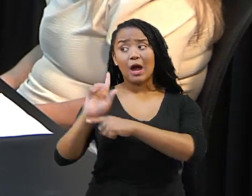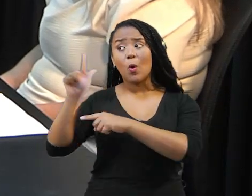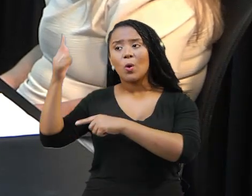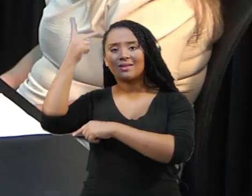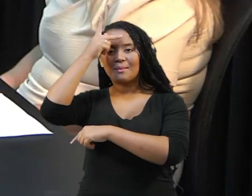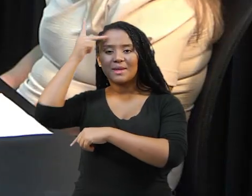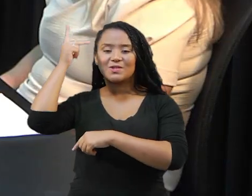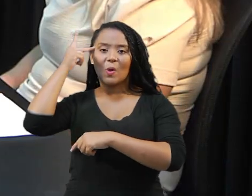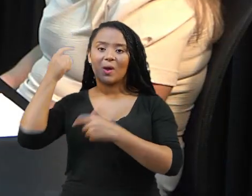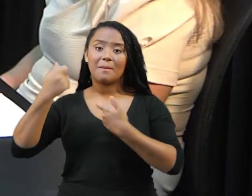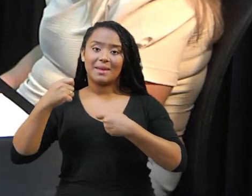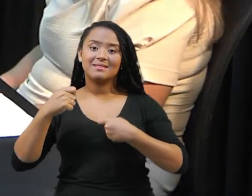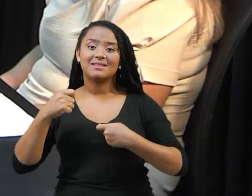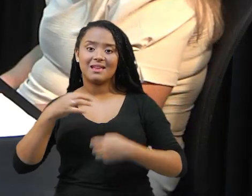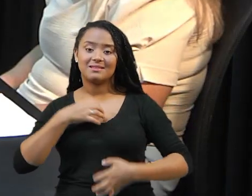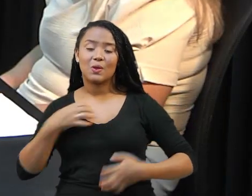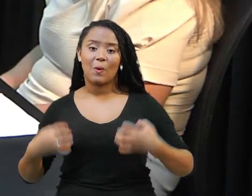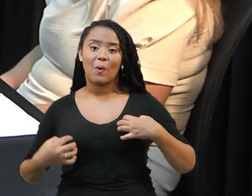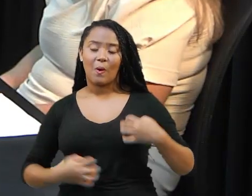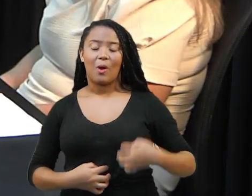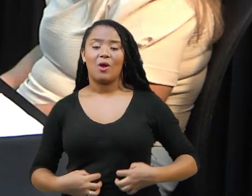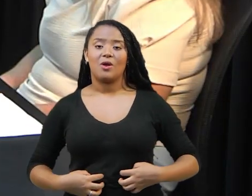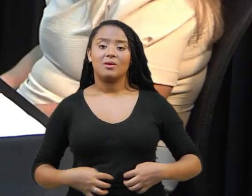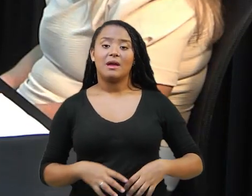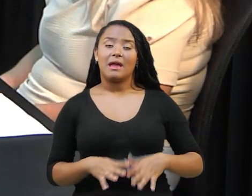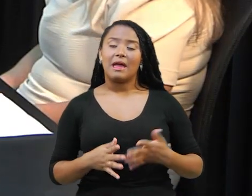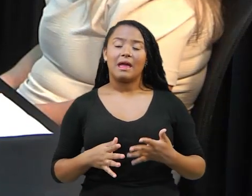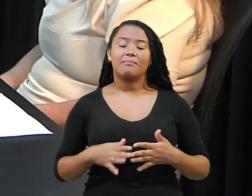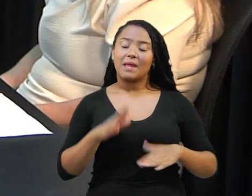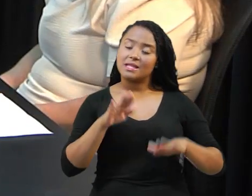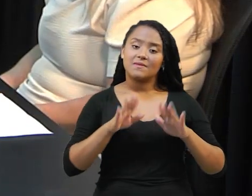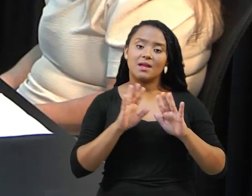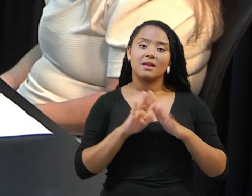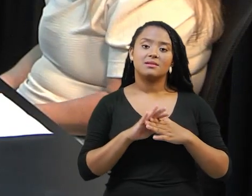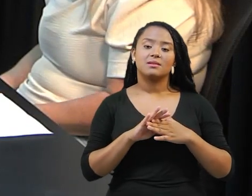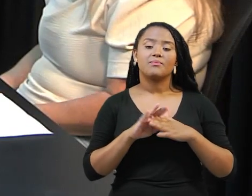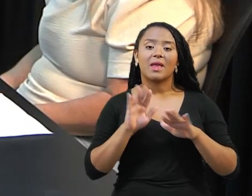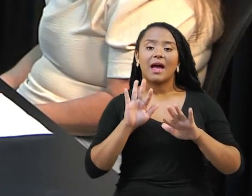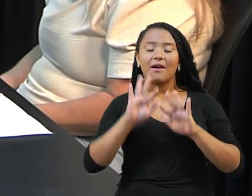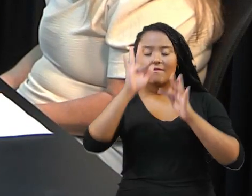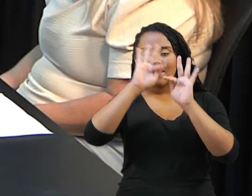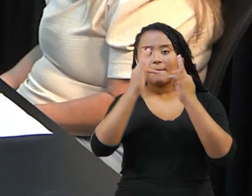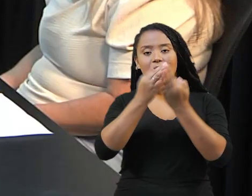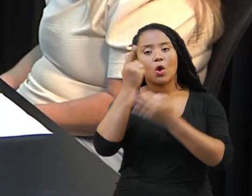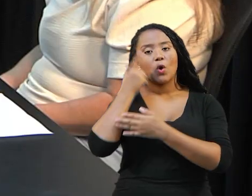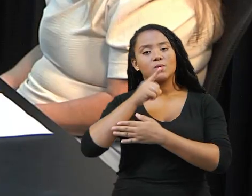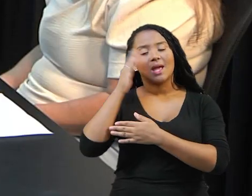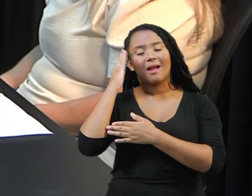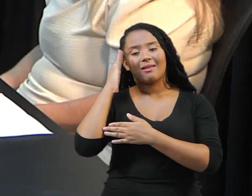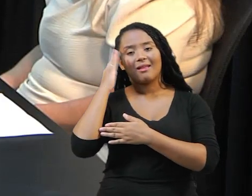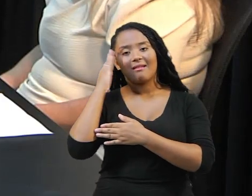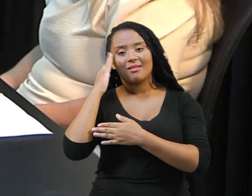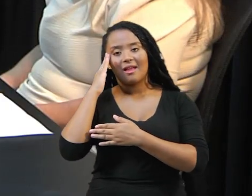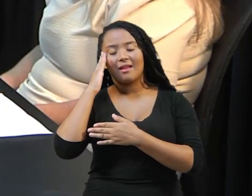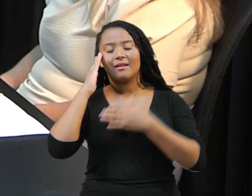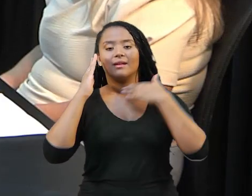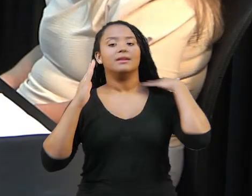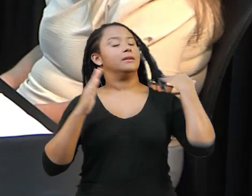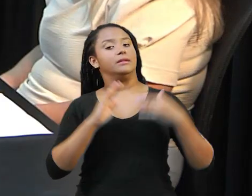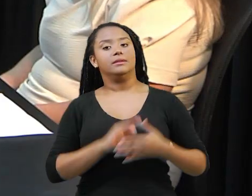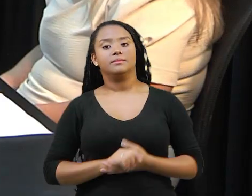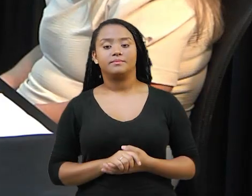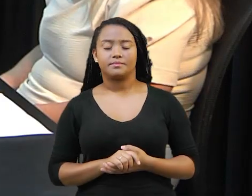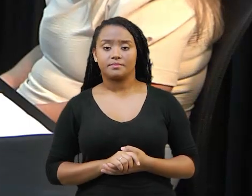né? Tanto na parte médica e também a família, às vezes, entende que isso pode ser um ponto